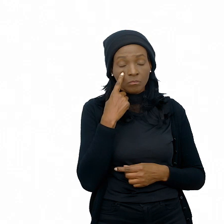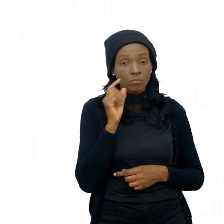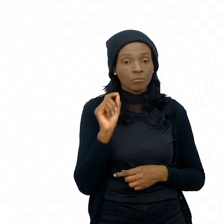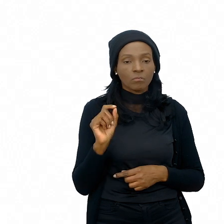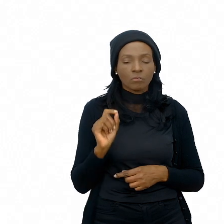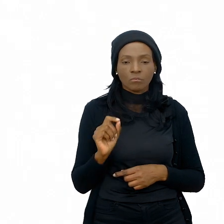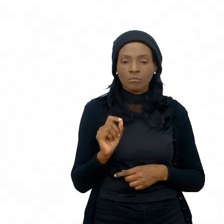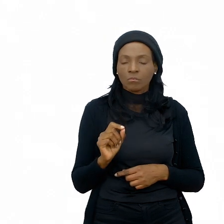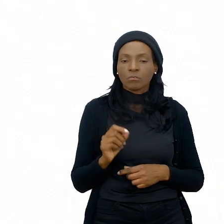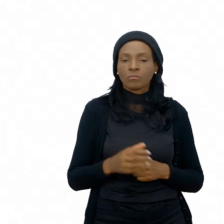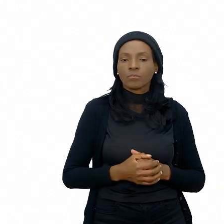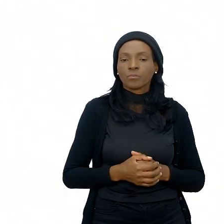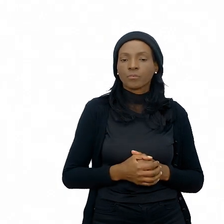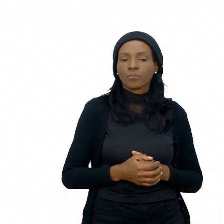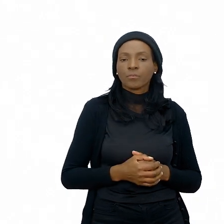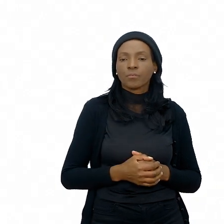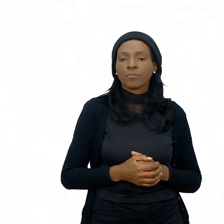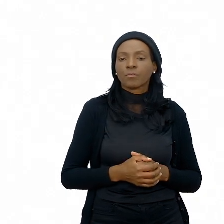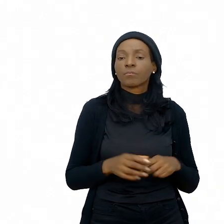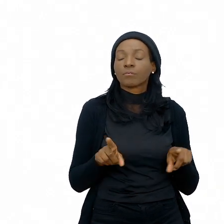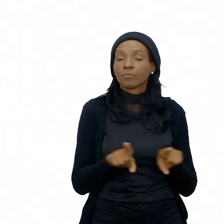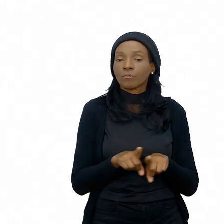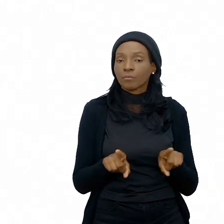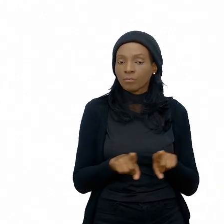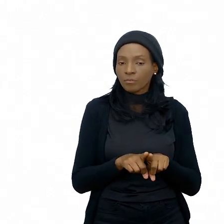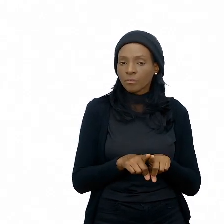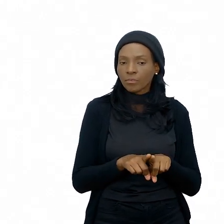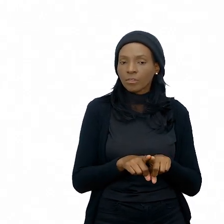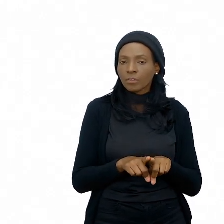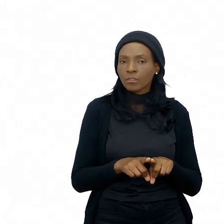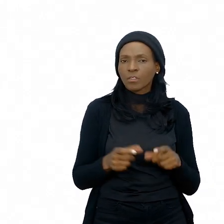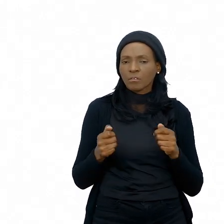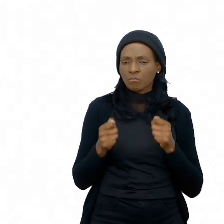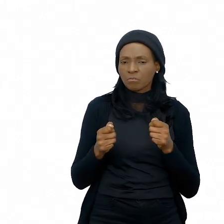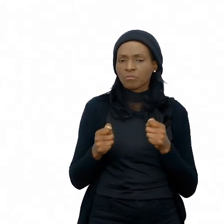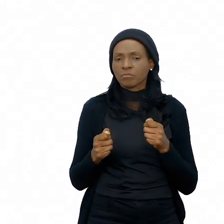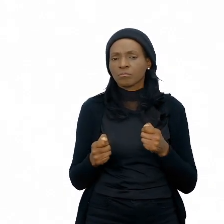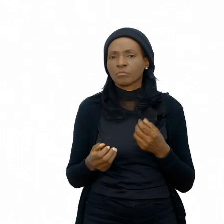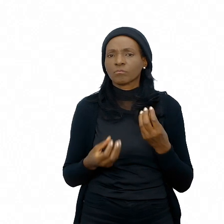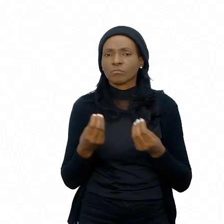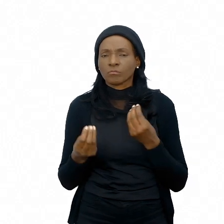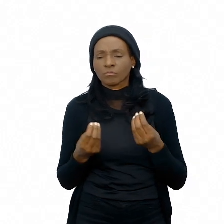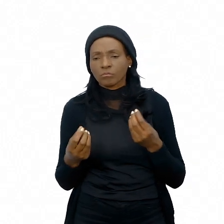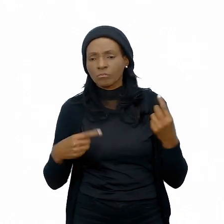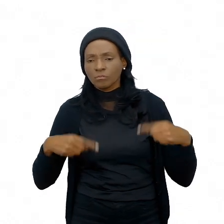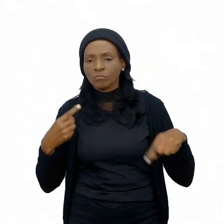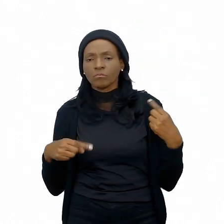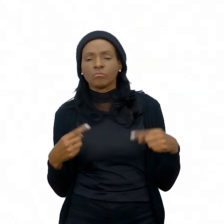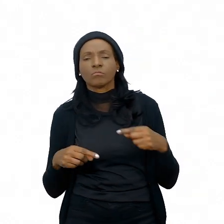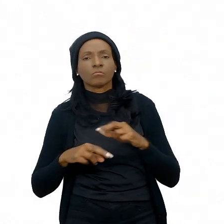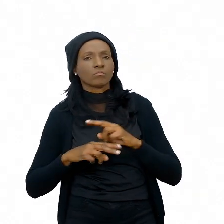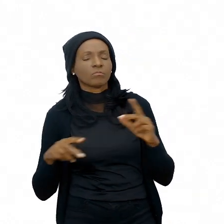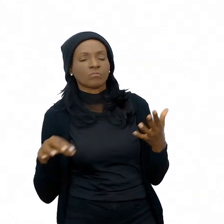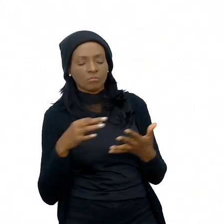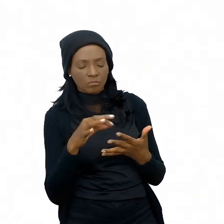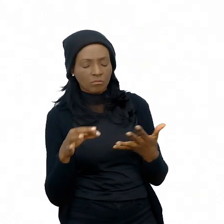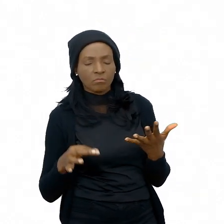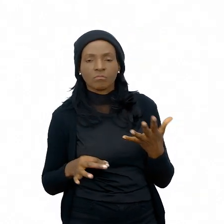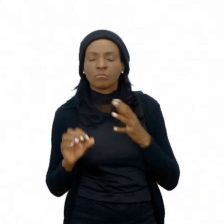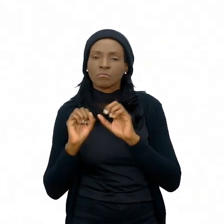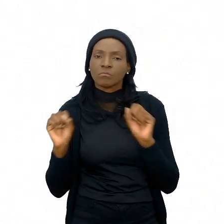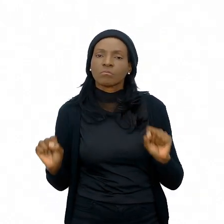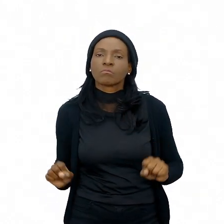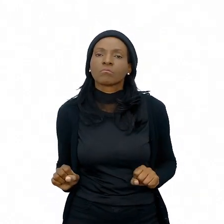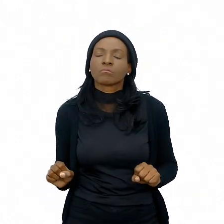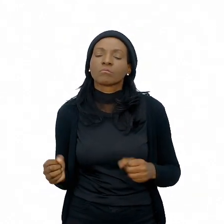agora? E também a intencionalidade quando discutimos as características do sistema e